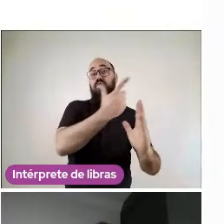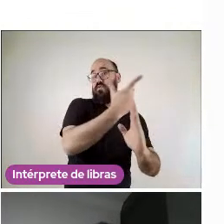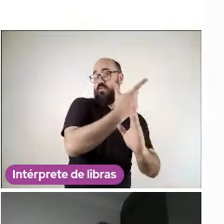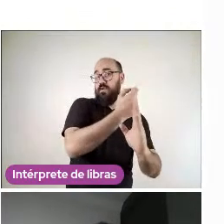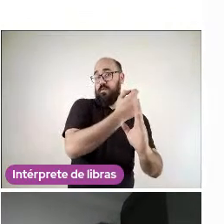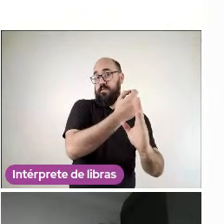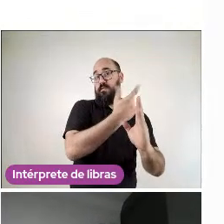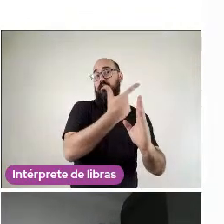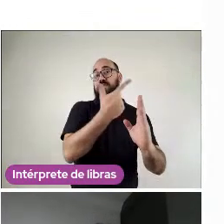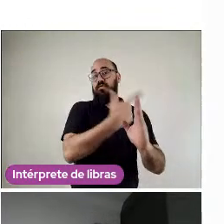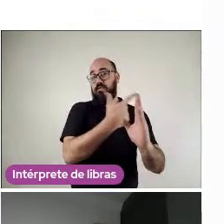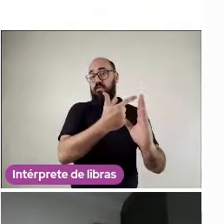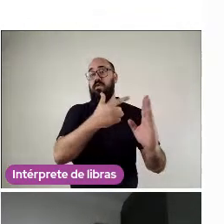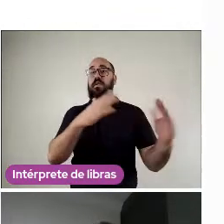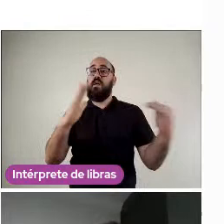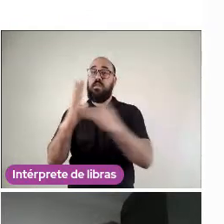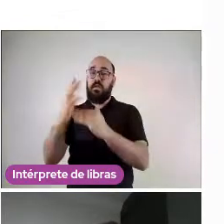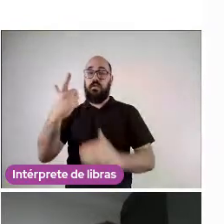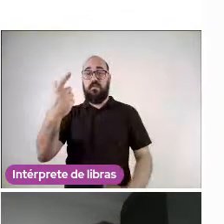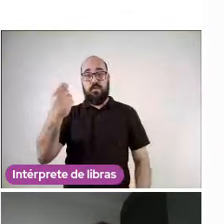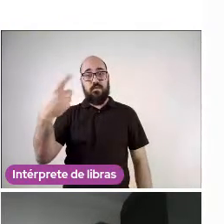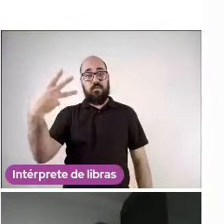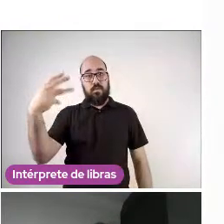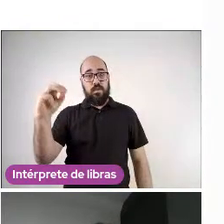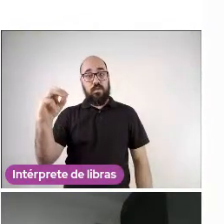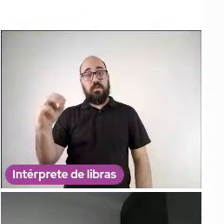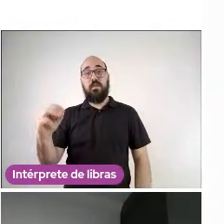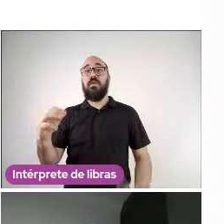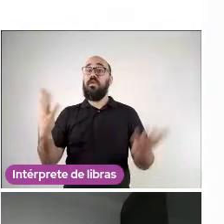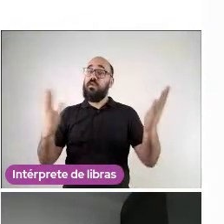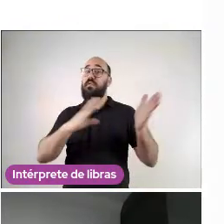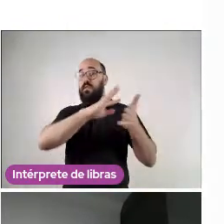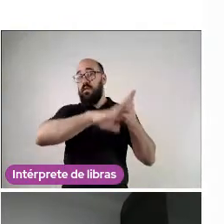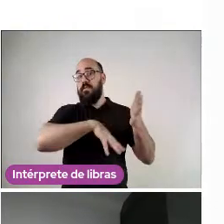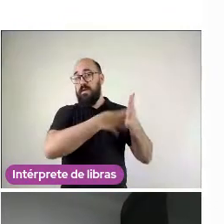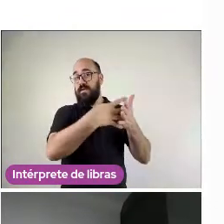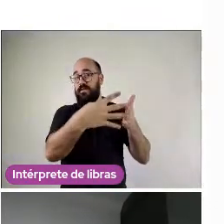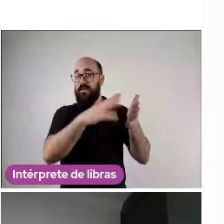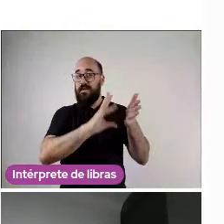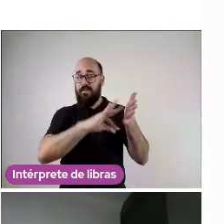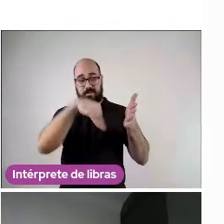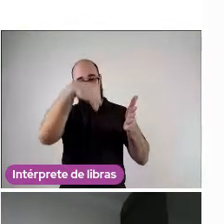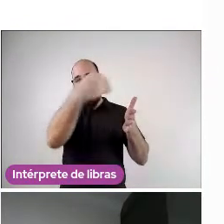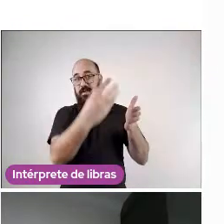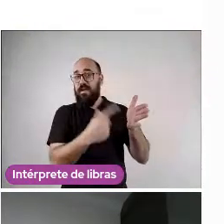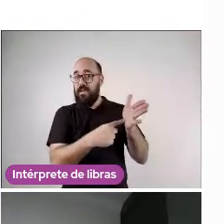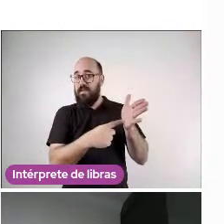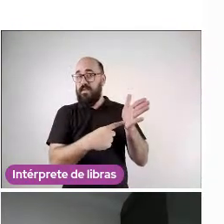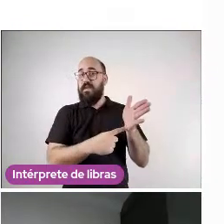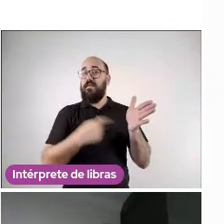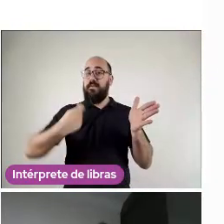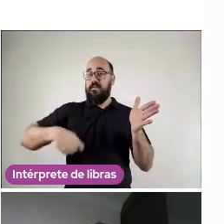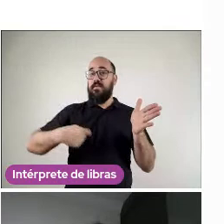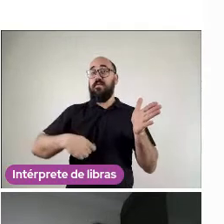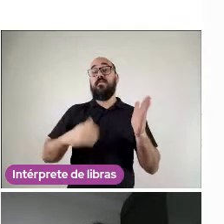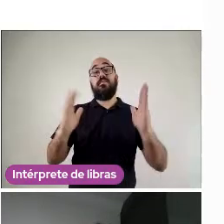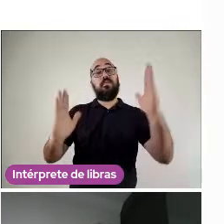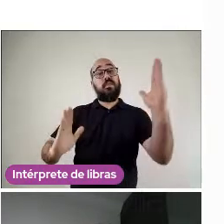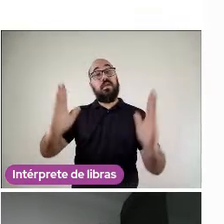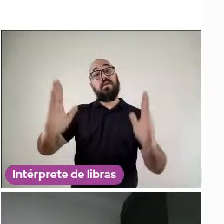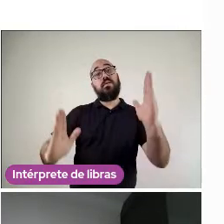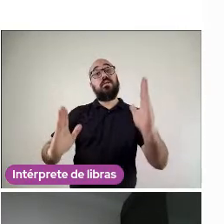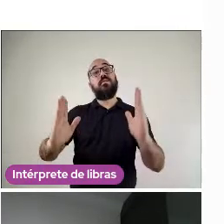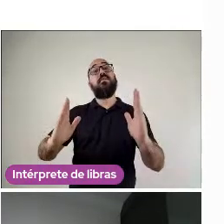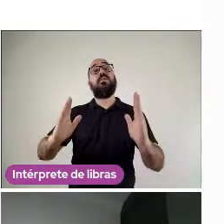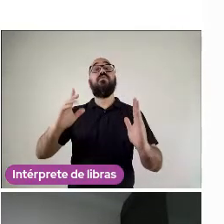ela está casando com a janela da Agenda 2030. Por isso que é importante considerar a década como uma grande oportunidade